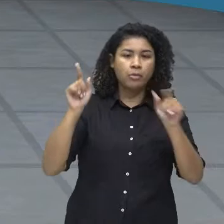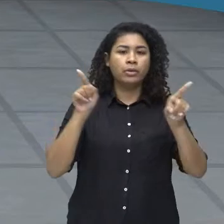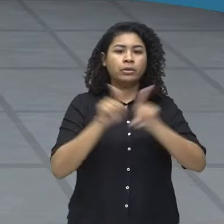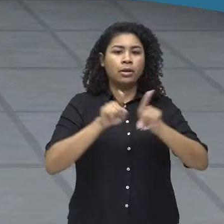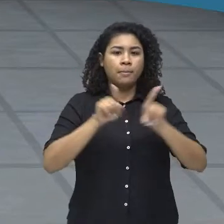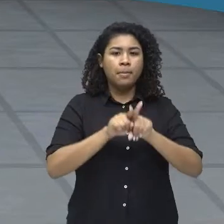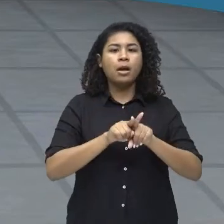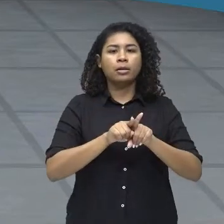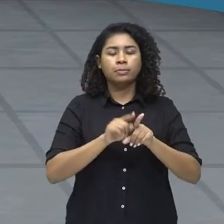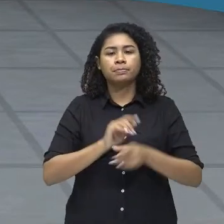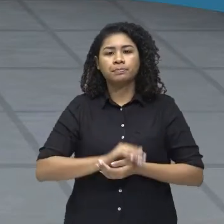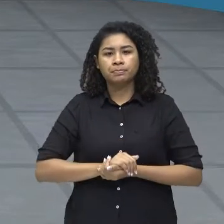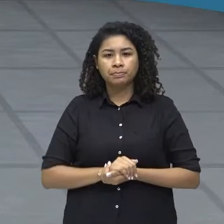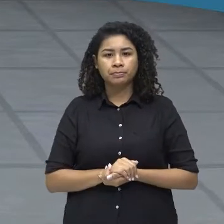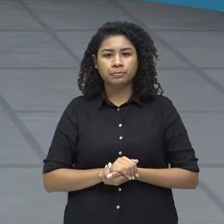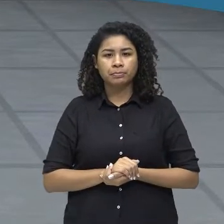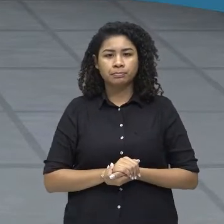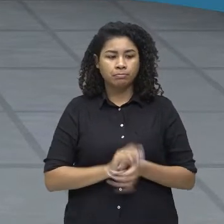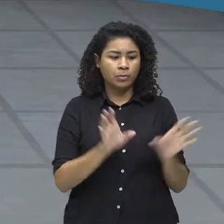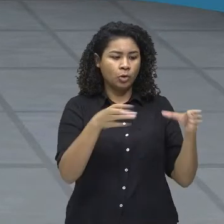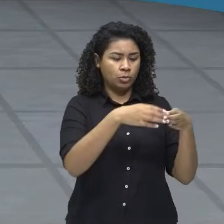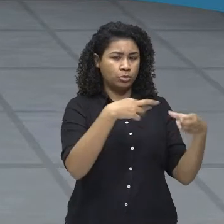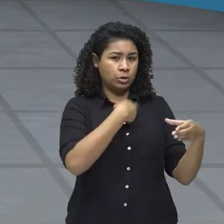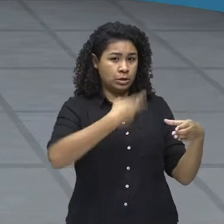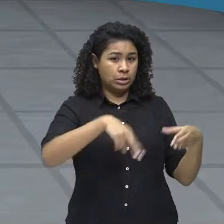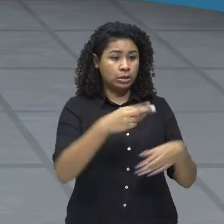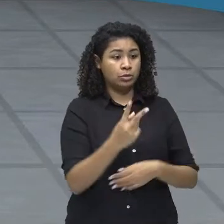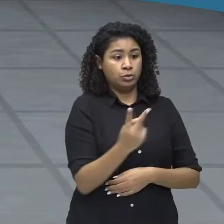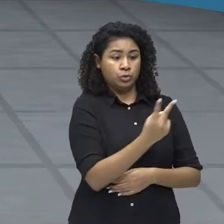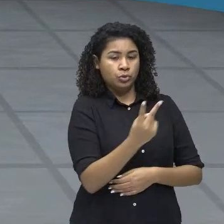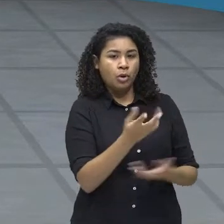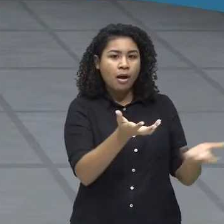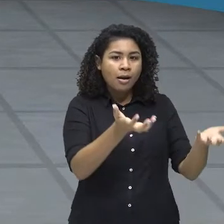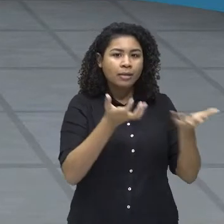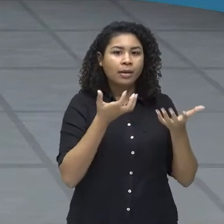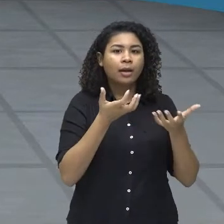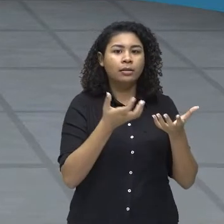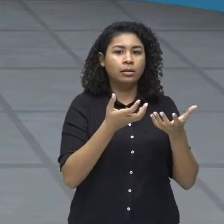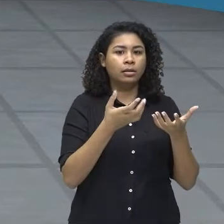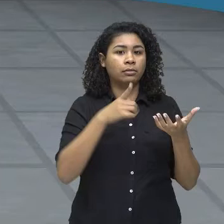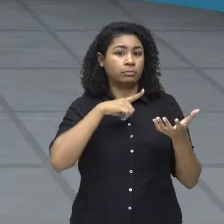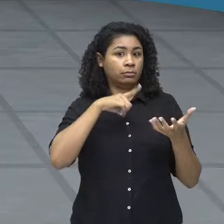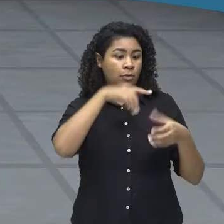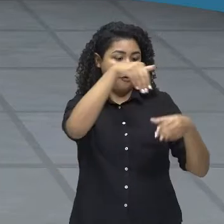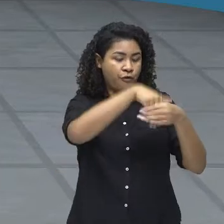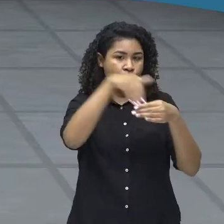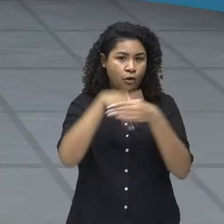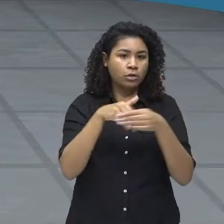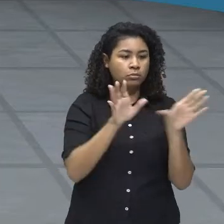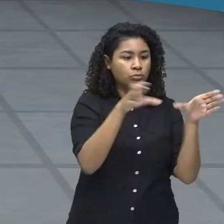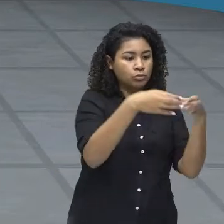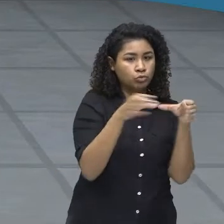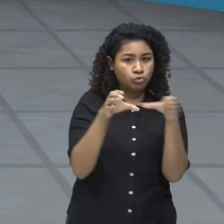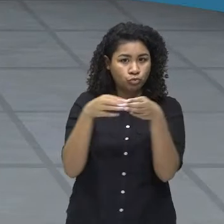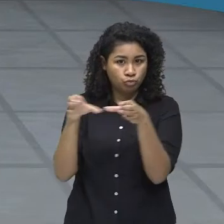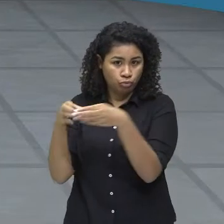que a votação fosse por Estado, o terceiro Estado, liderado pela burguesia, queria que a votação